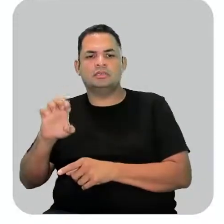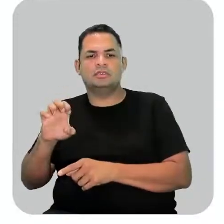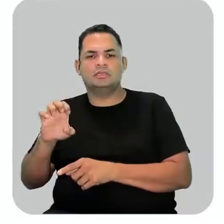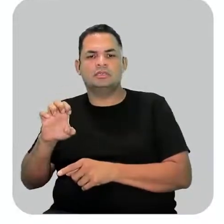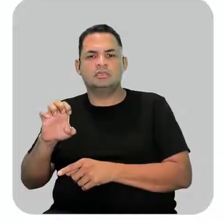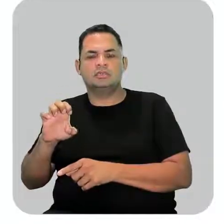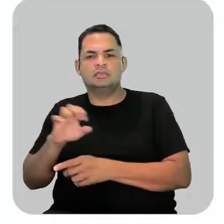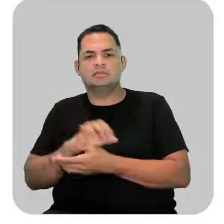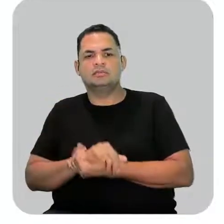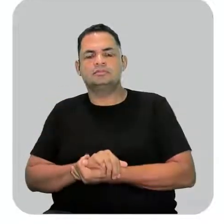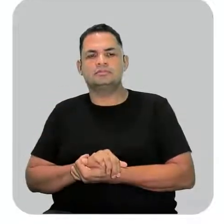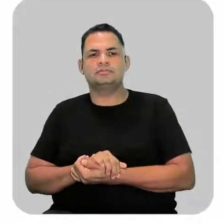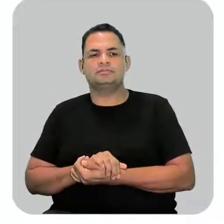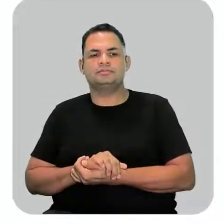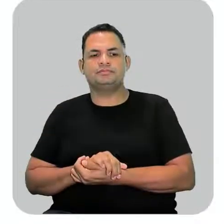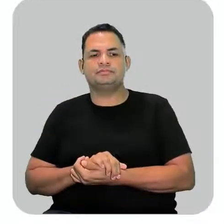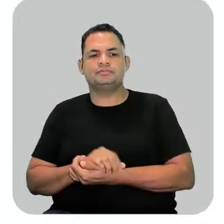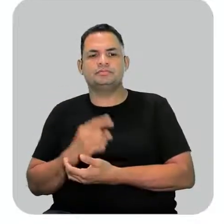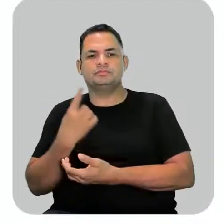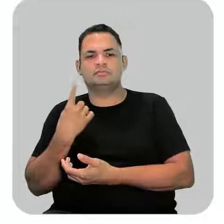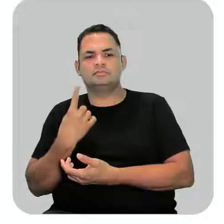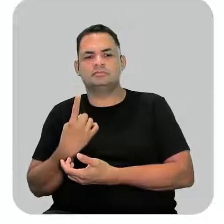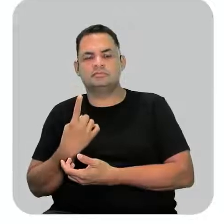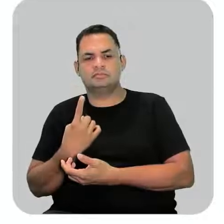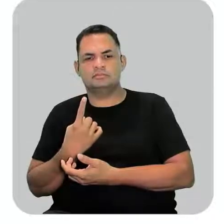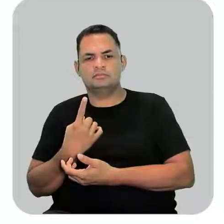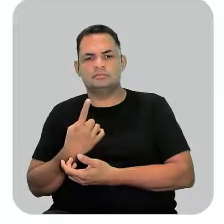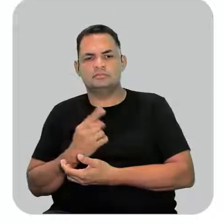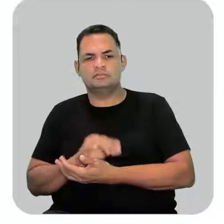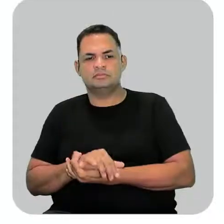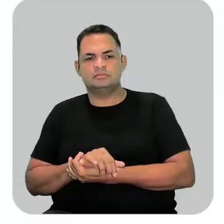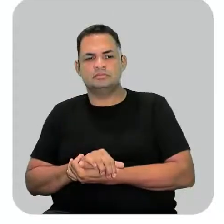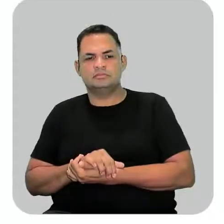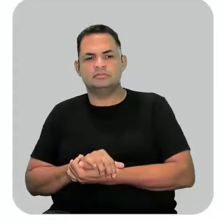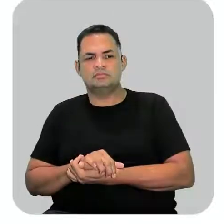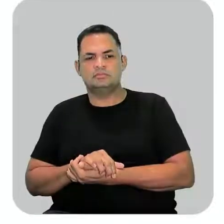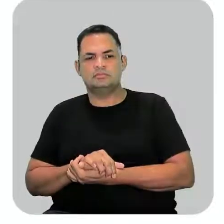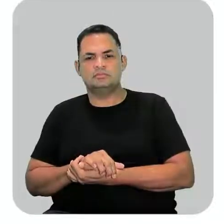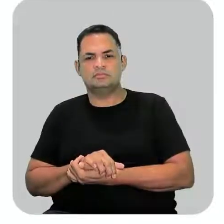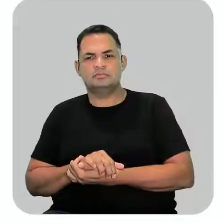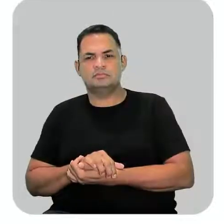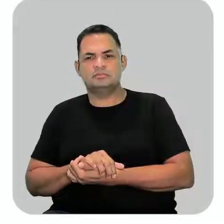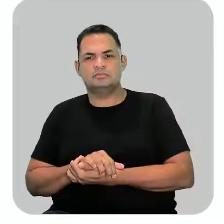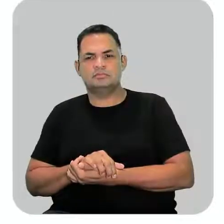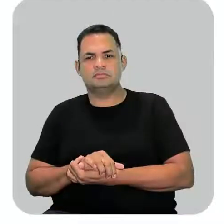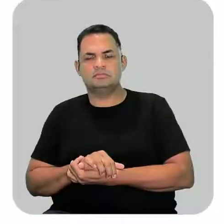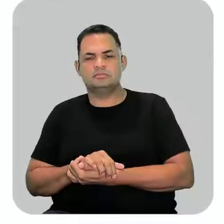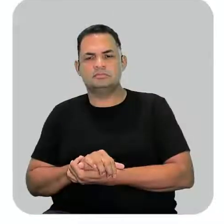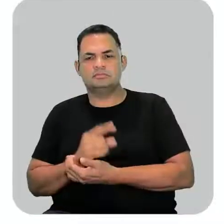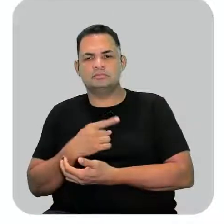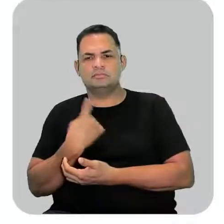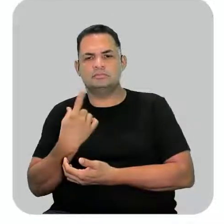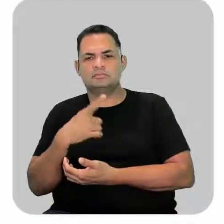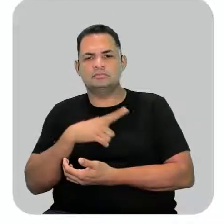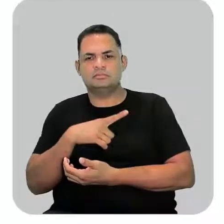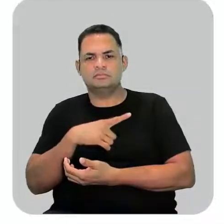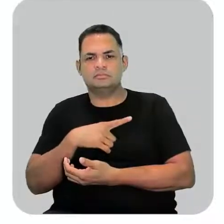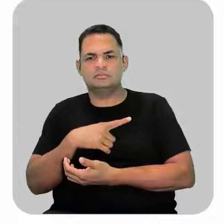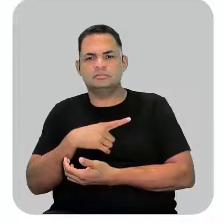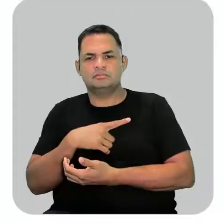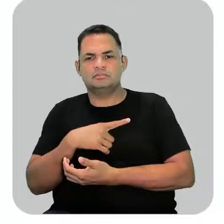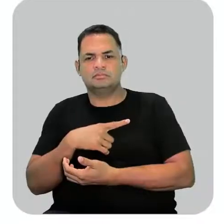letra E? Vamos observar aqui, ó. Ó só, na nossa cadeia principal, então aqui nós temos